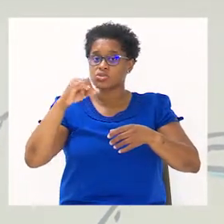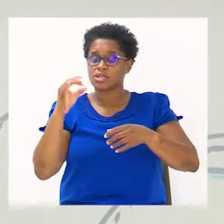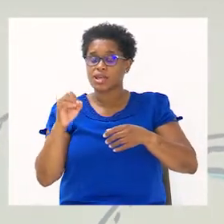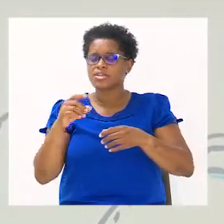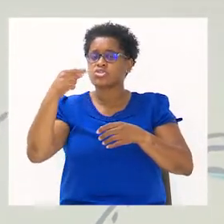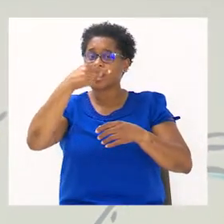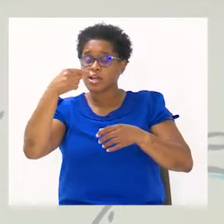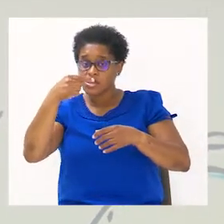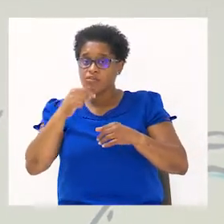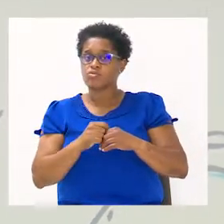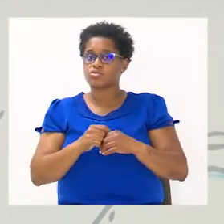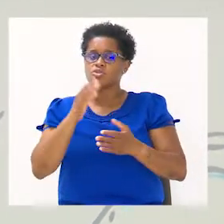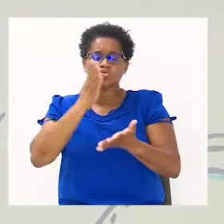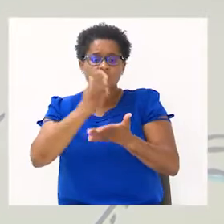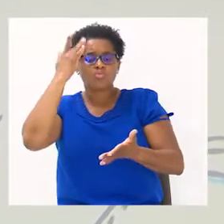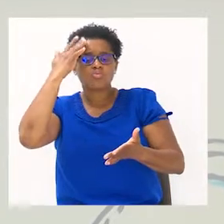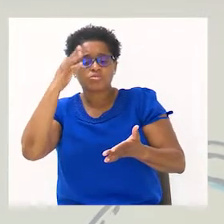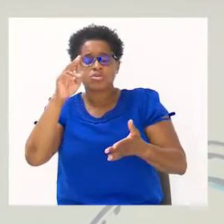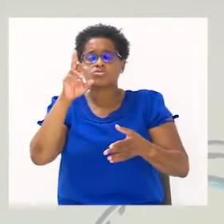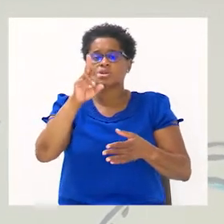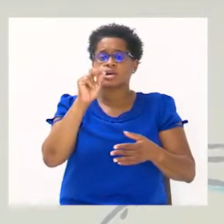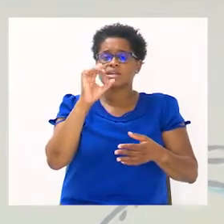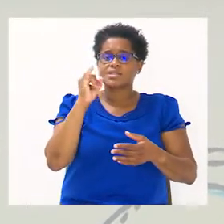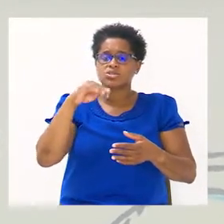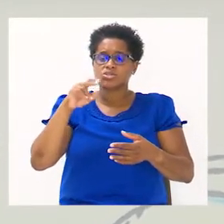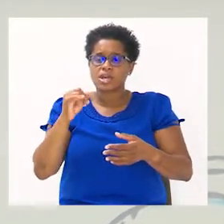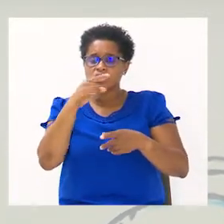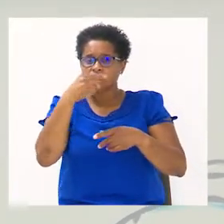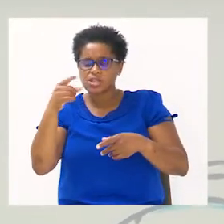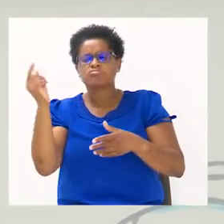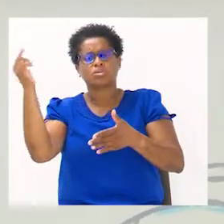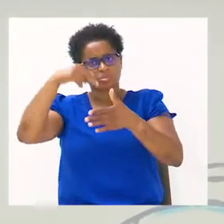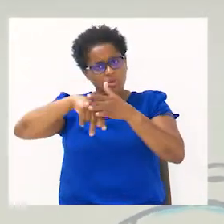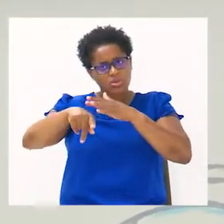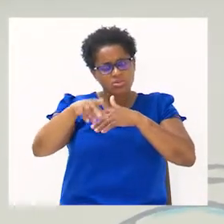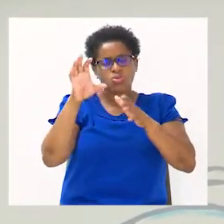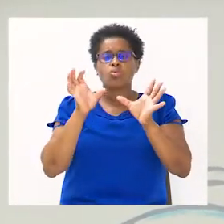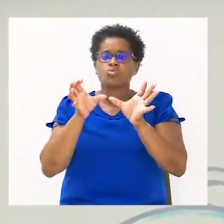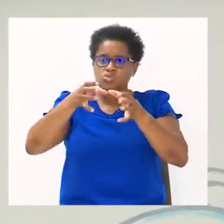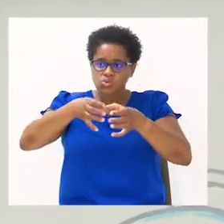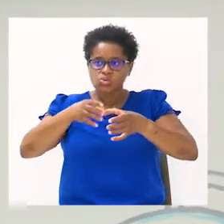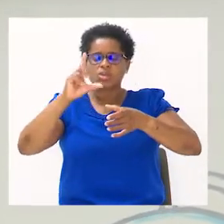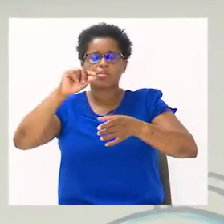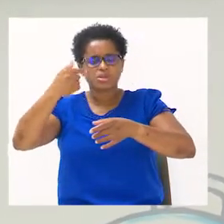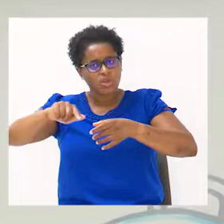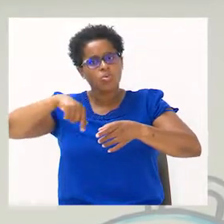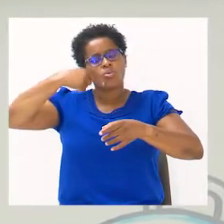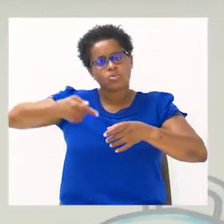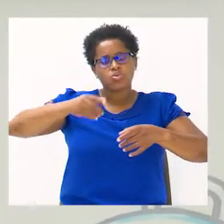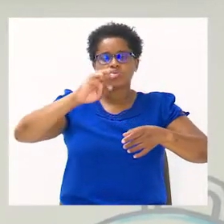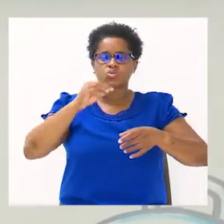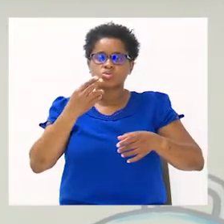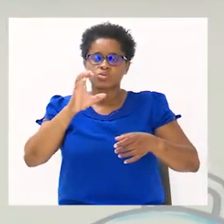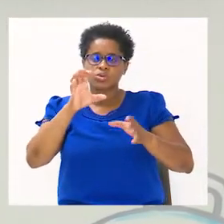negativos. Só os números racionais negativos pertencem a esse conjunto. E temos o outro subconjunto que é